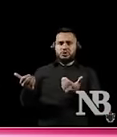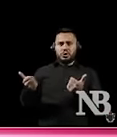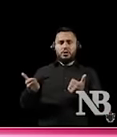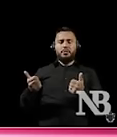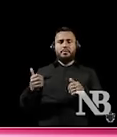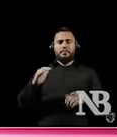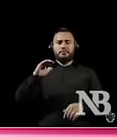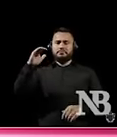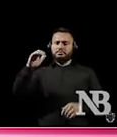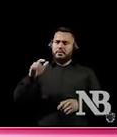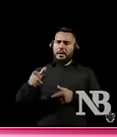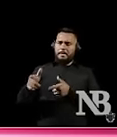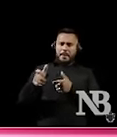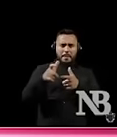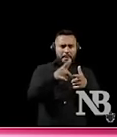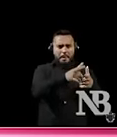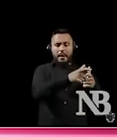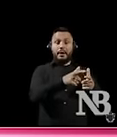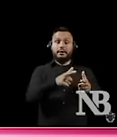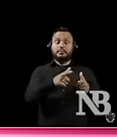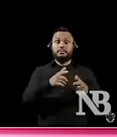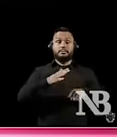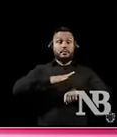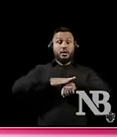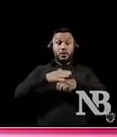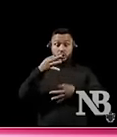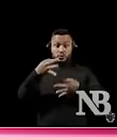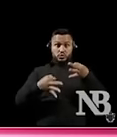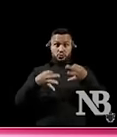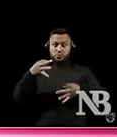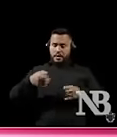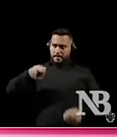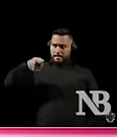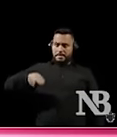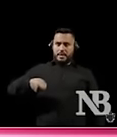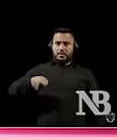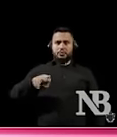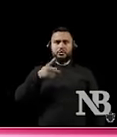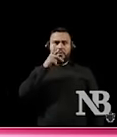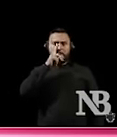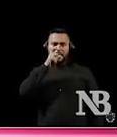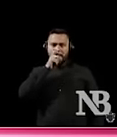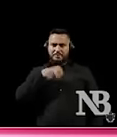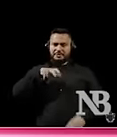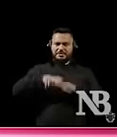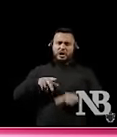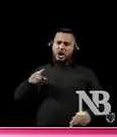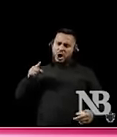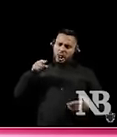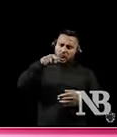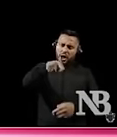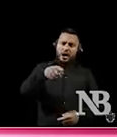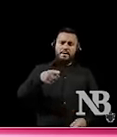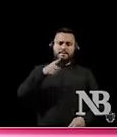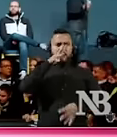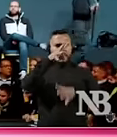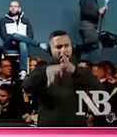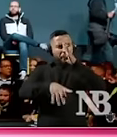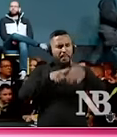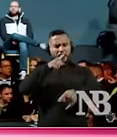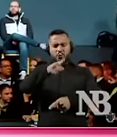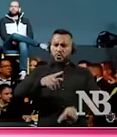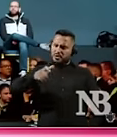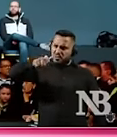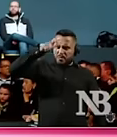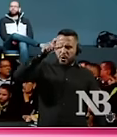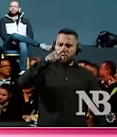dele, os pais foram lá e começaram a falar com ele, né? Você é um demônio, você é um assassino, você acabou com a minha vida, etc, etc e